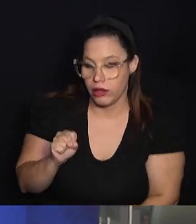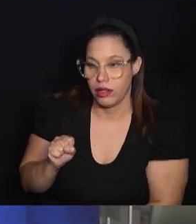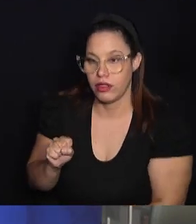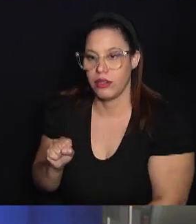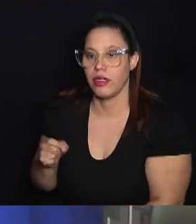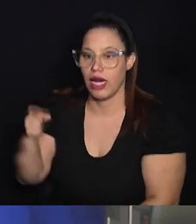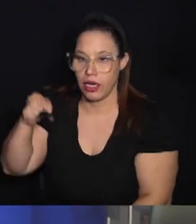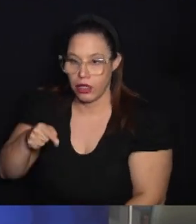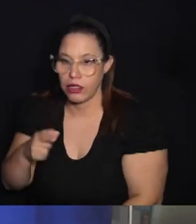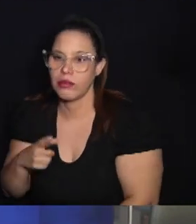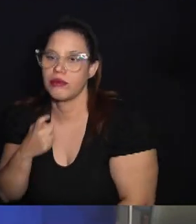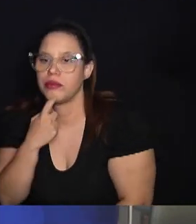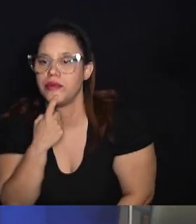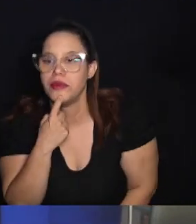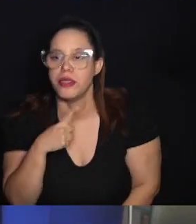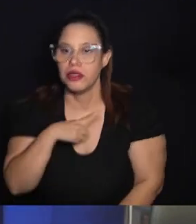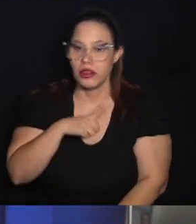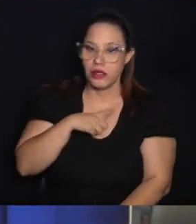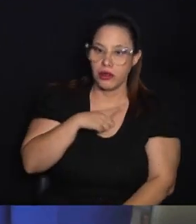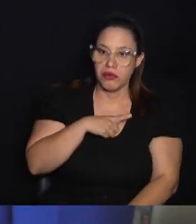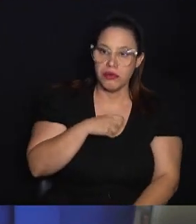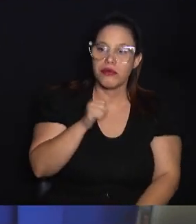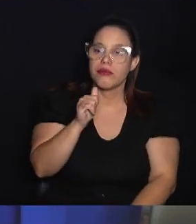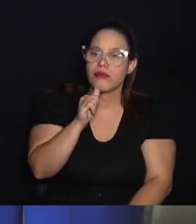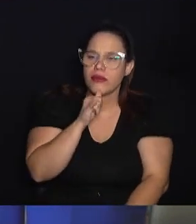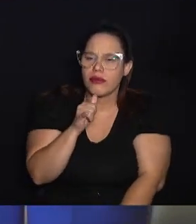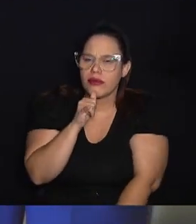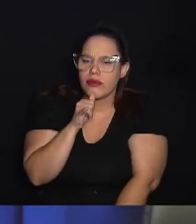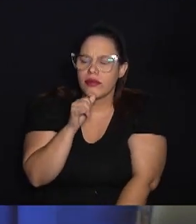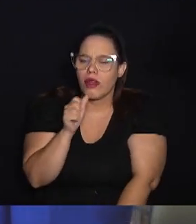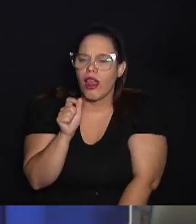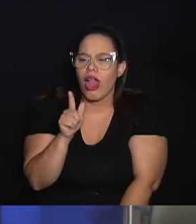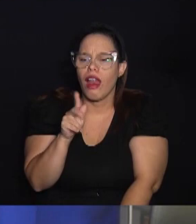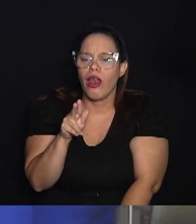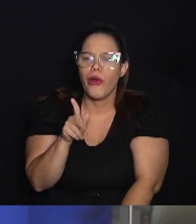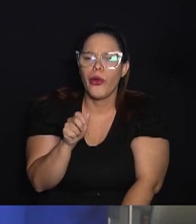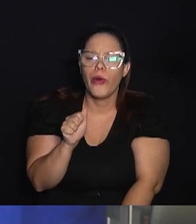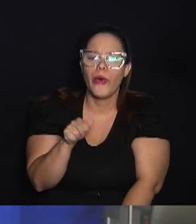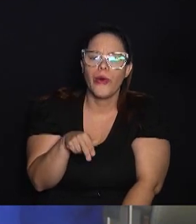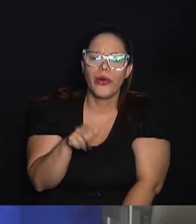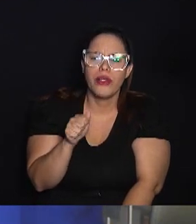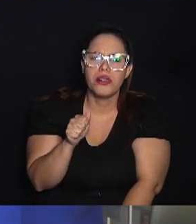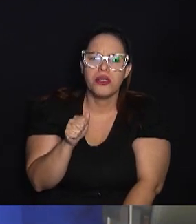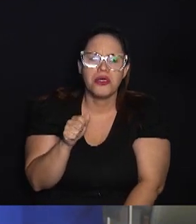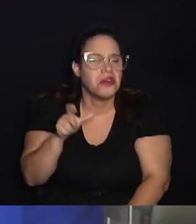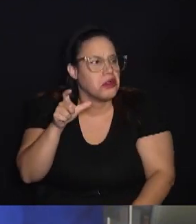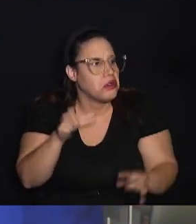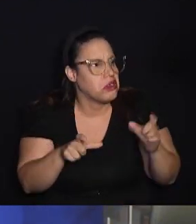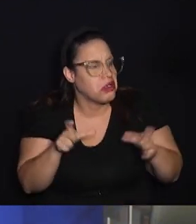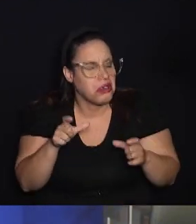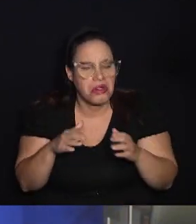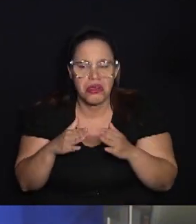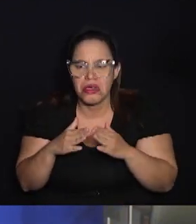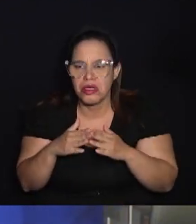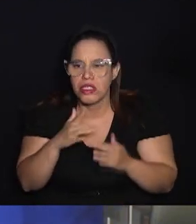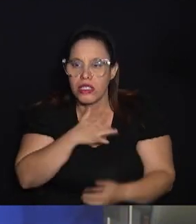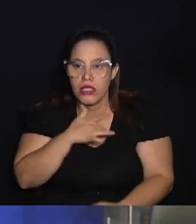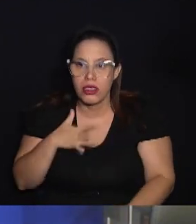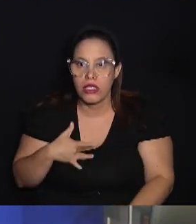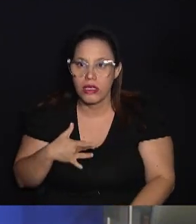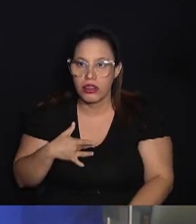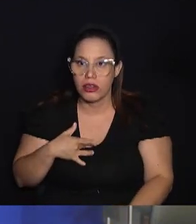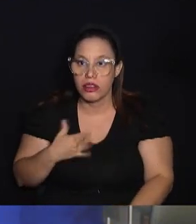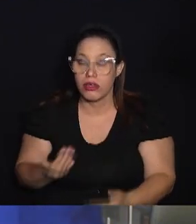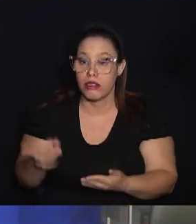em Campinas Nós também temos exemplos e a Luana Galiza está em algum Centro de Saúde aqui na cidade e vai